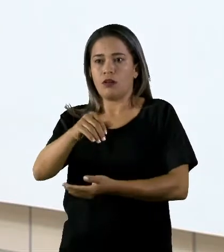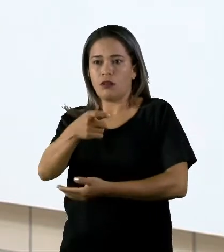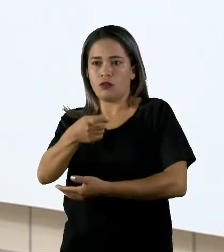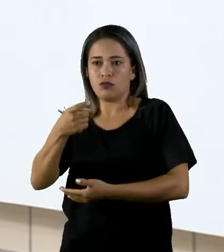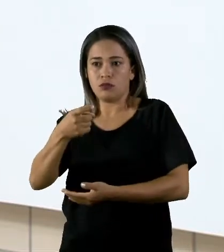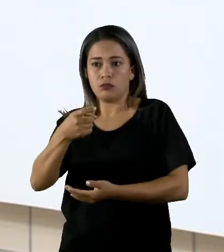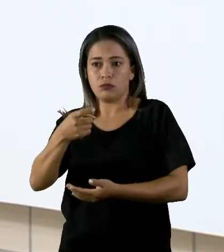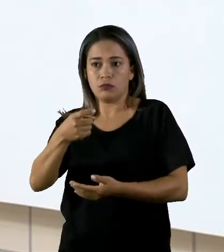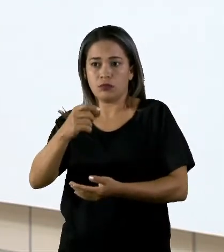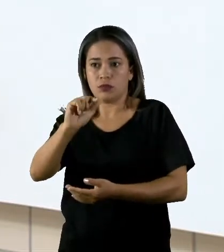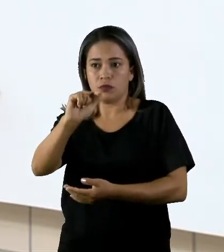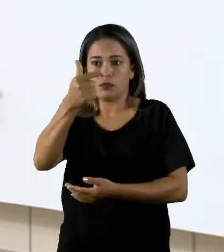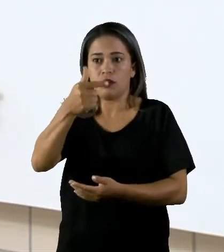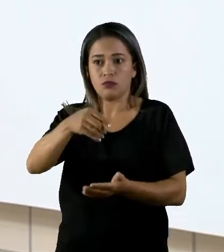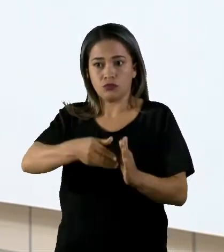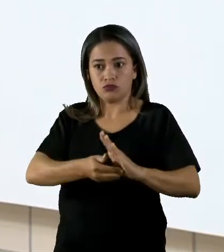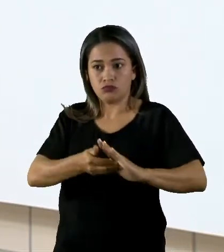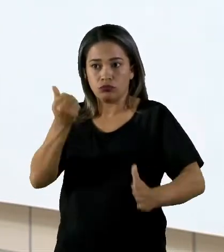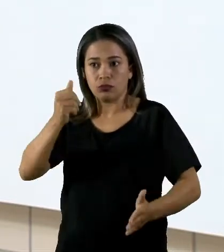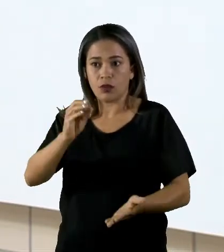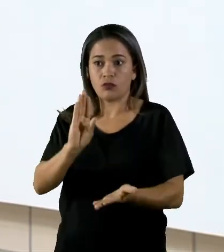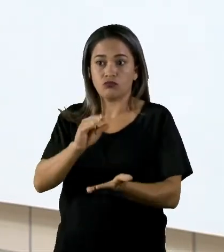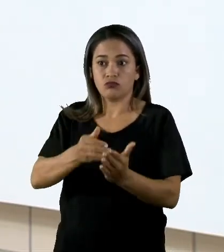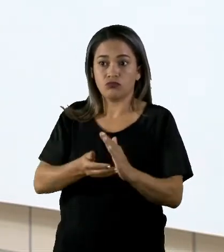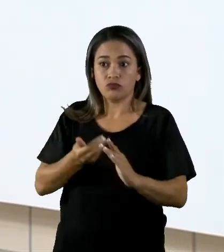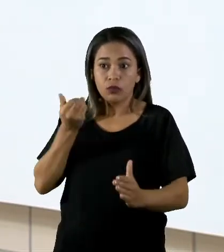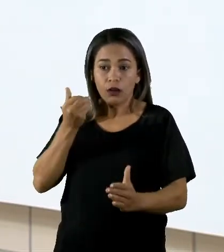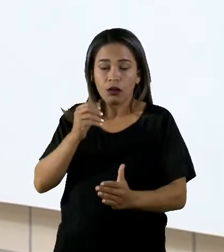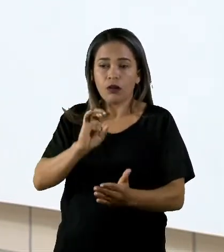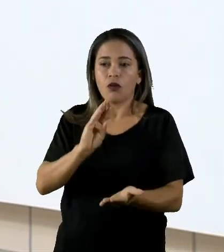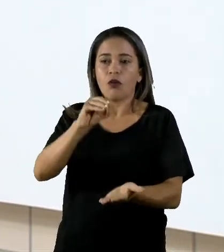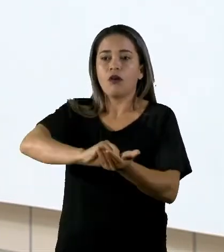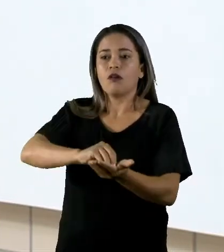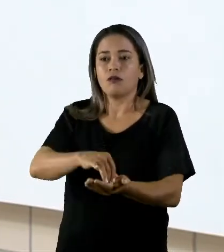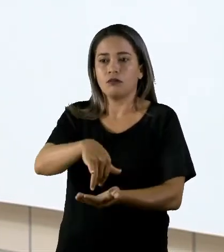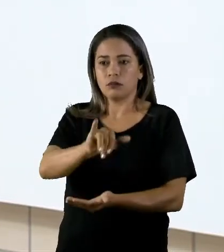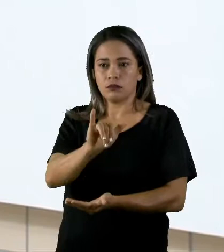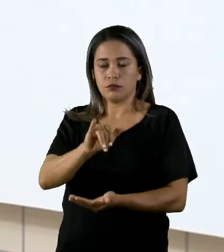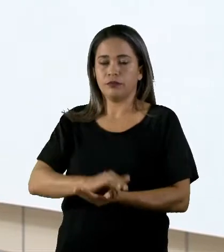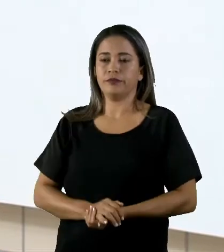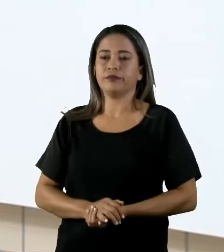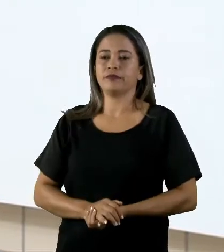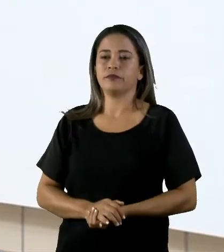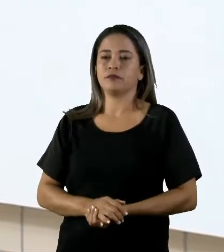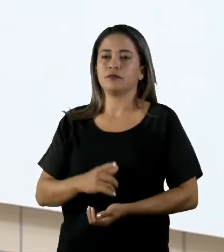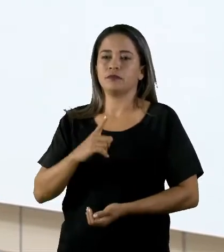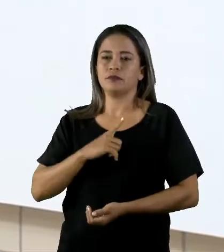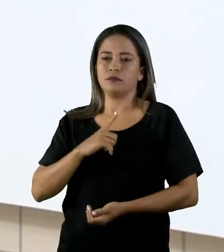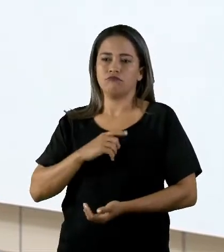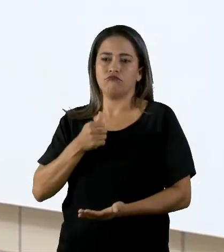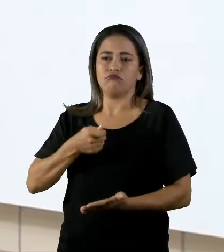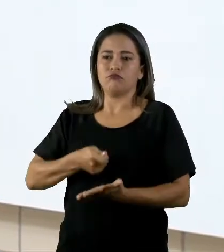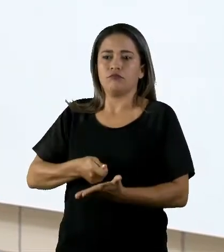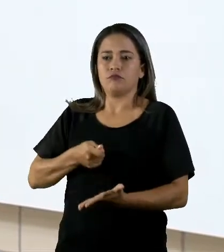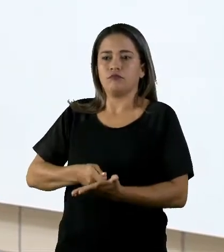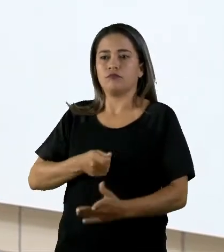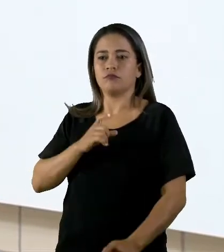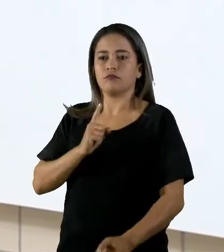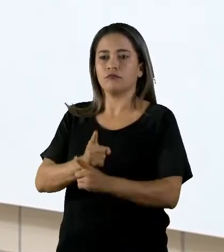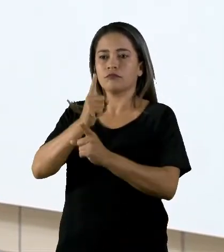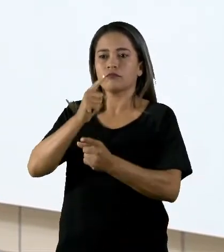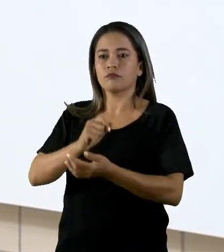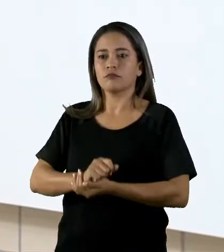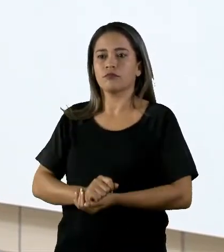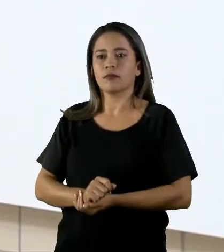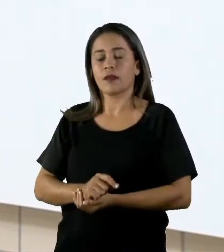y. Perceba que agora ela se transformou numa equação do segundo grau, o que me garante que eu posso encontrar